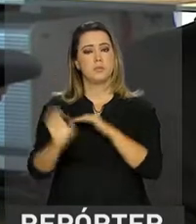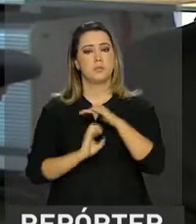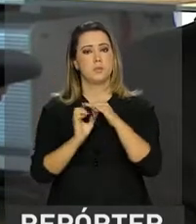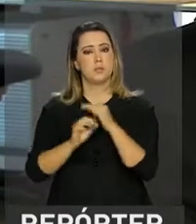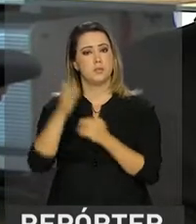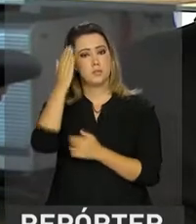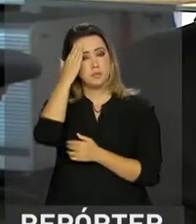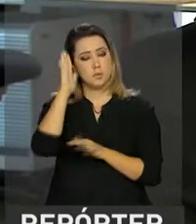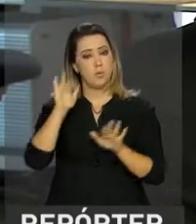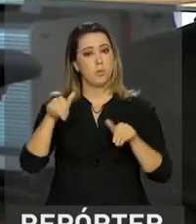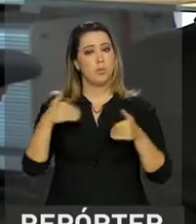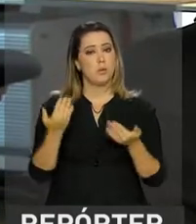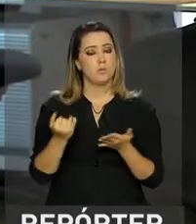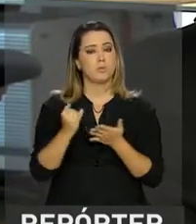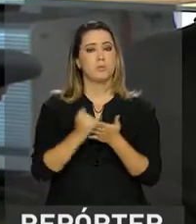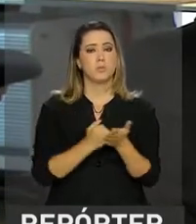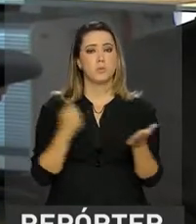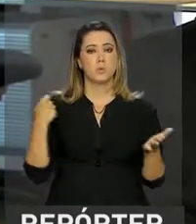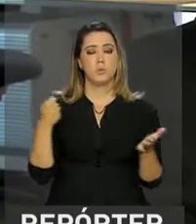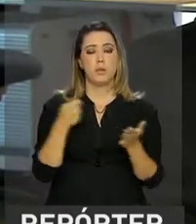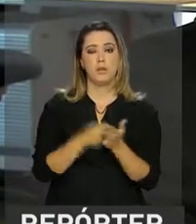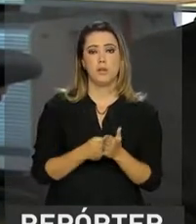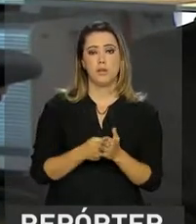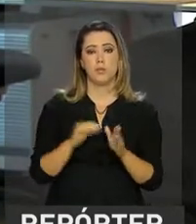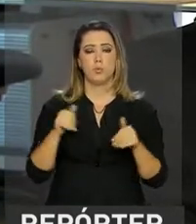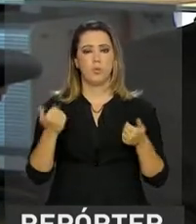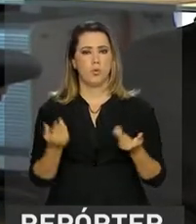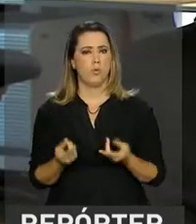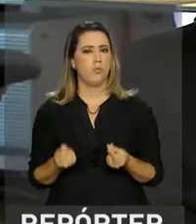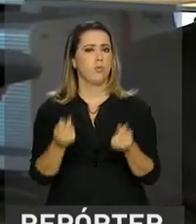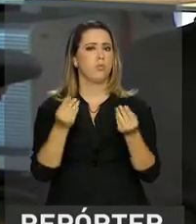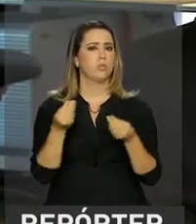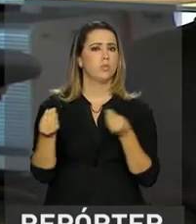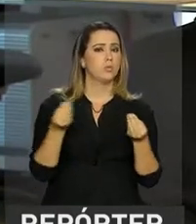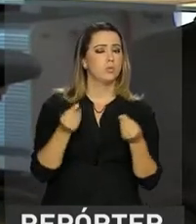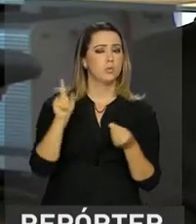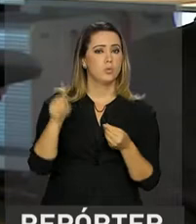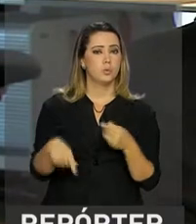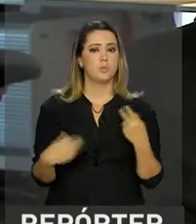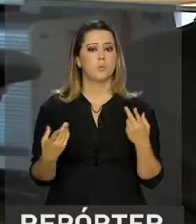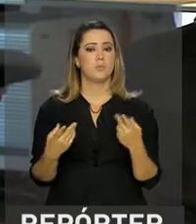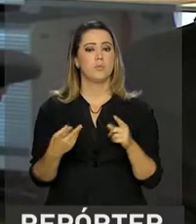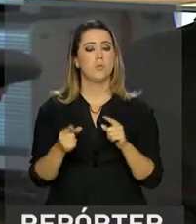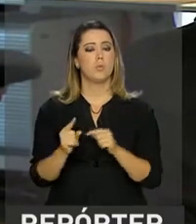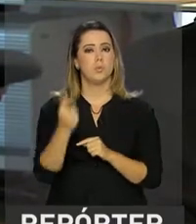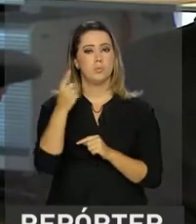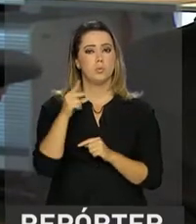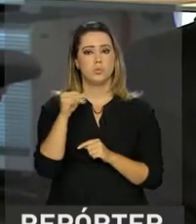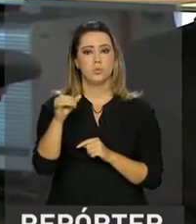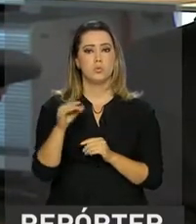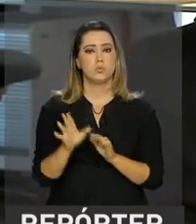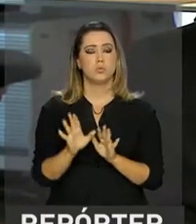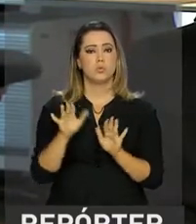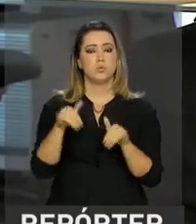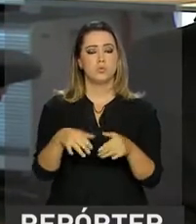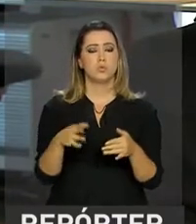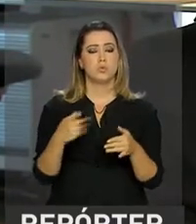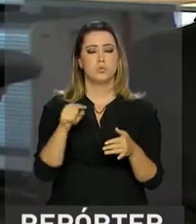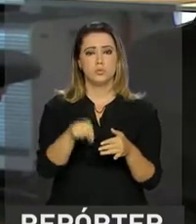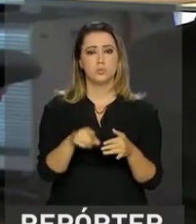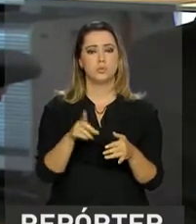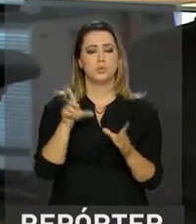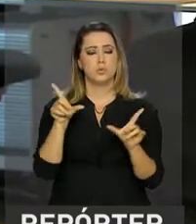ele vai saber quais tributos ele está pagando qual é o valor quantos são e terá uma única data de vencimento reduzindo a burocracia